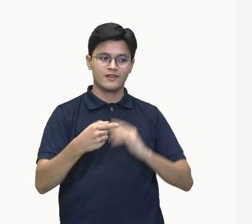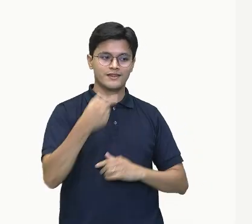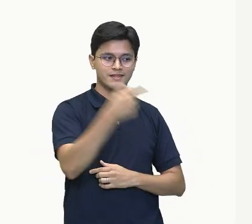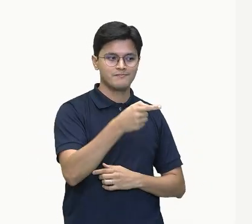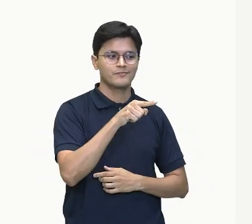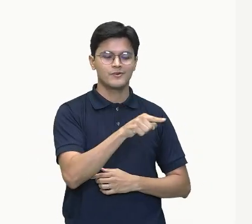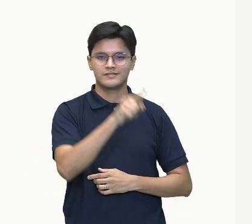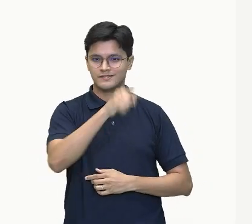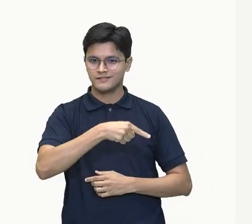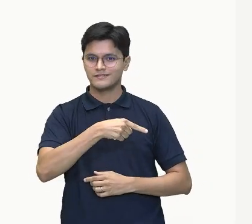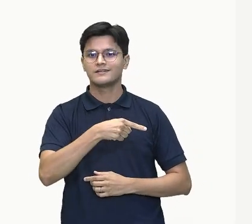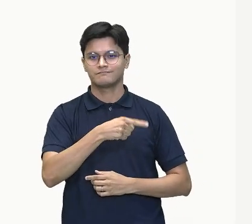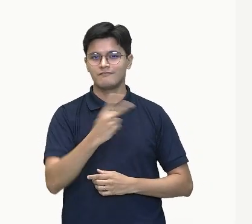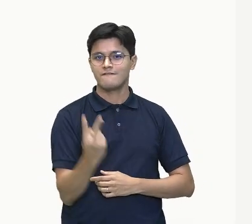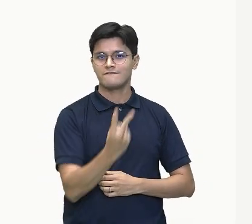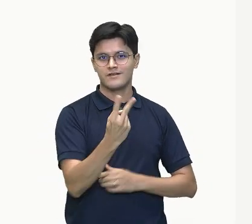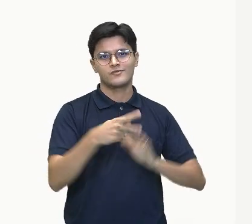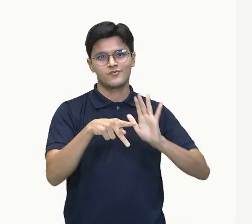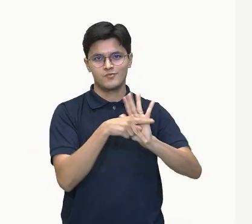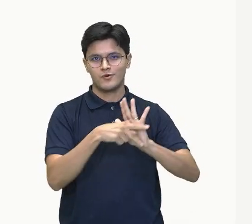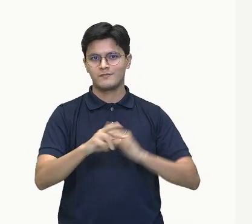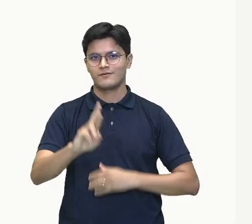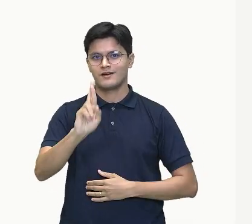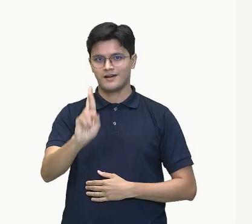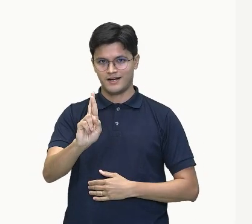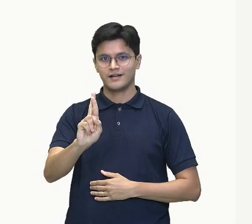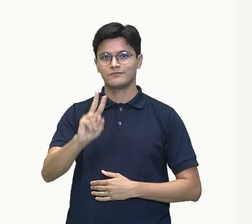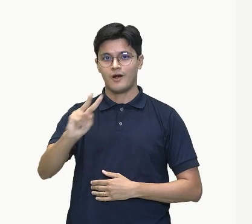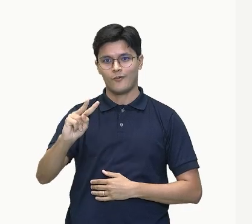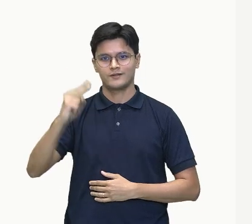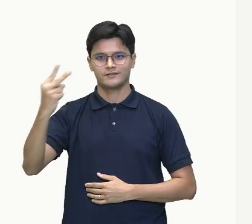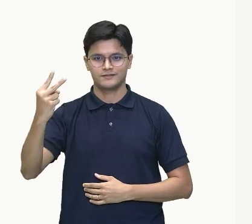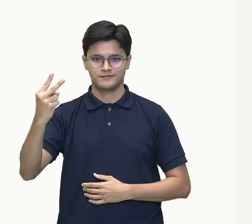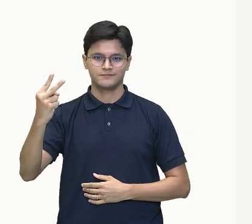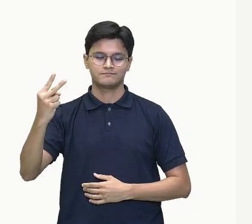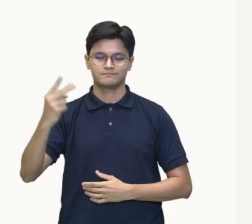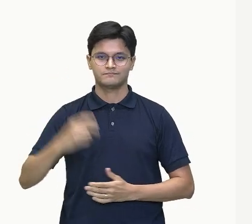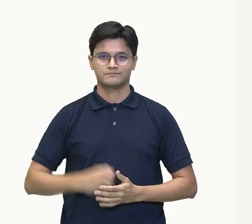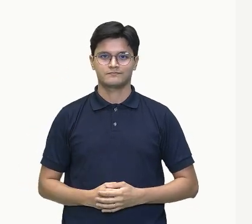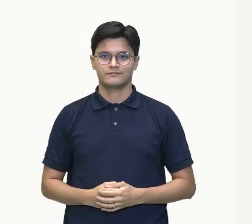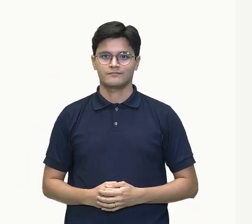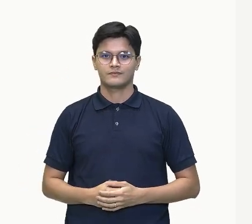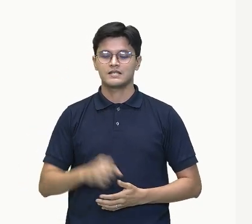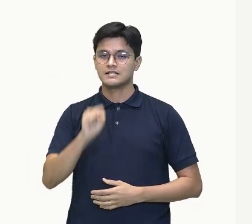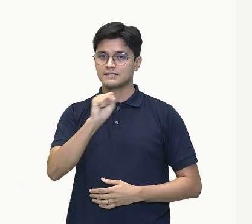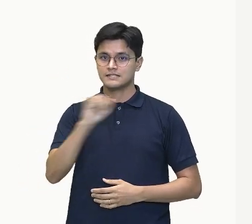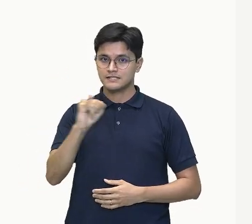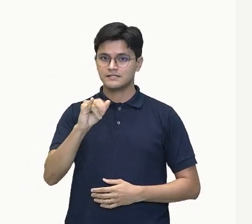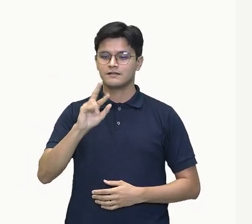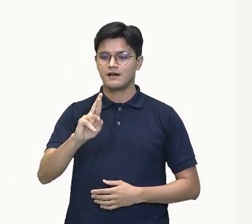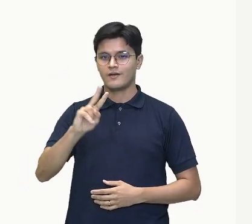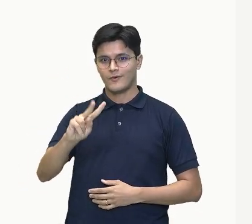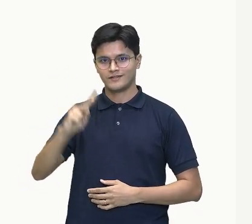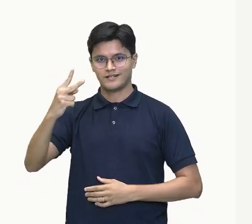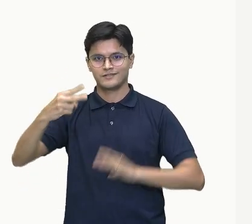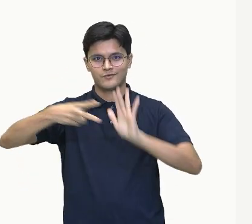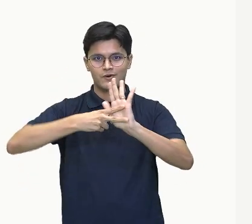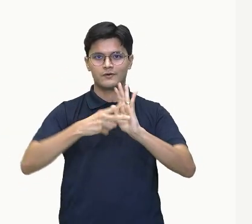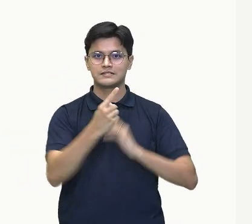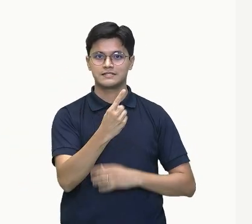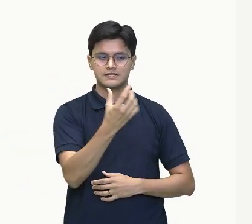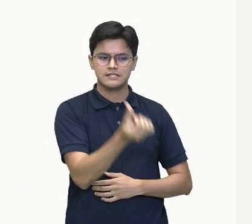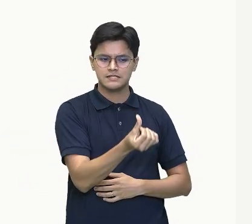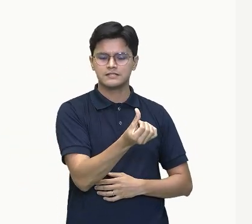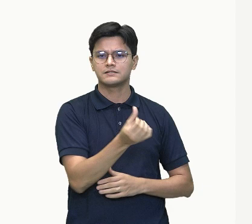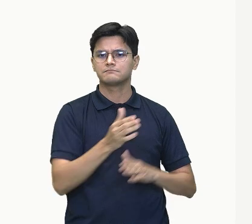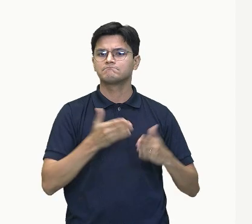é o raio ao quadrado. Se o raio ao quadrado é igual a 16, significa